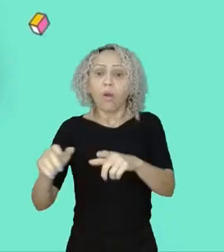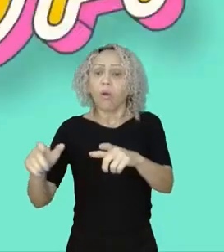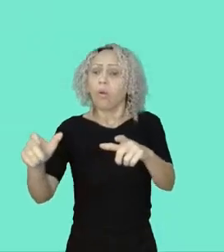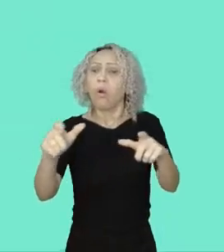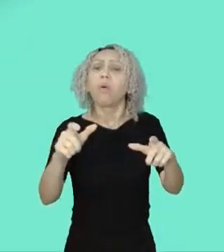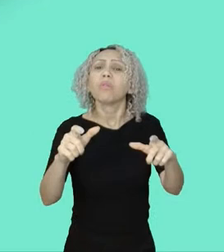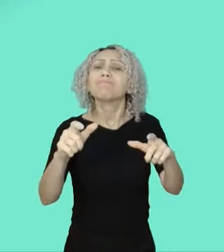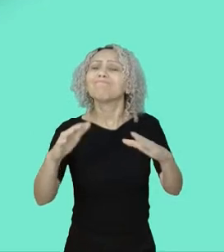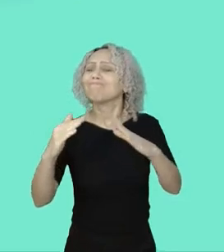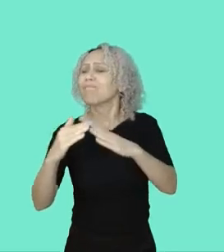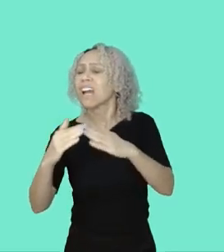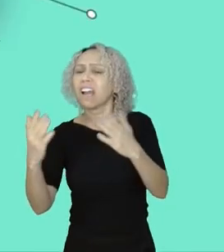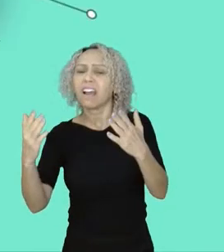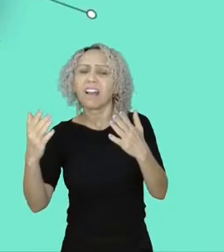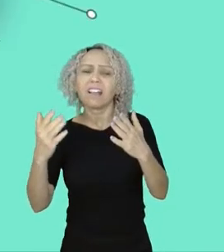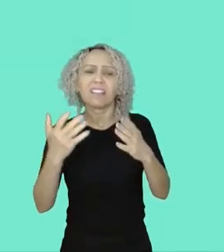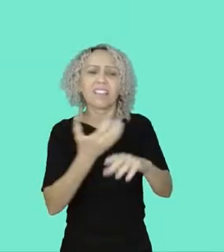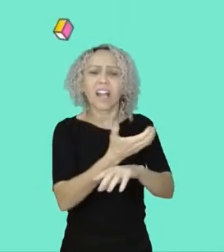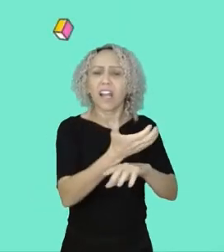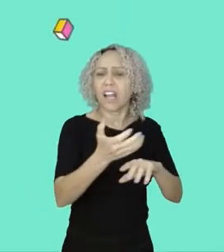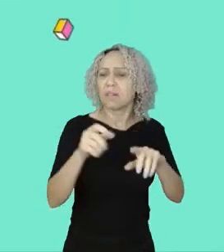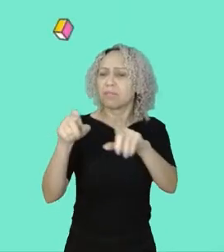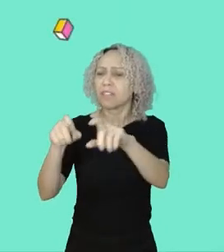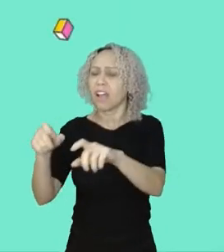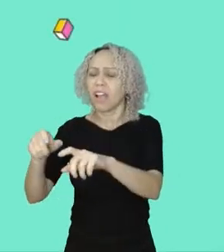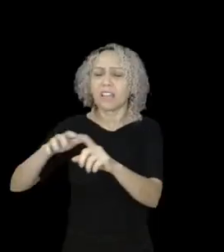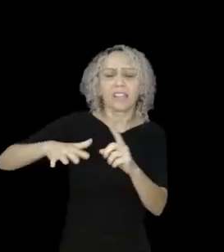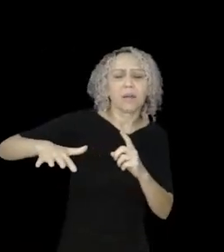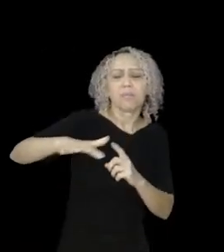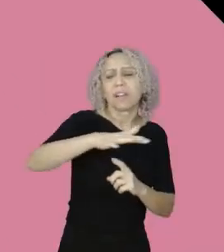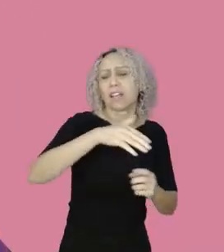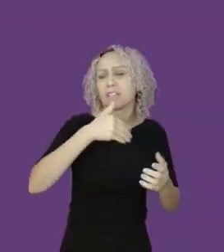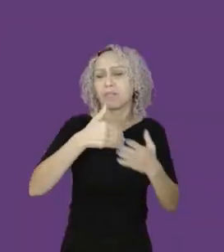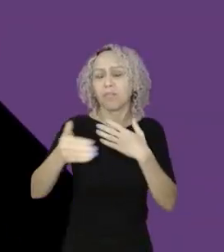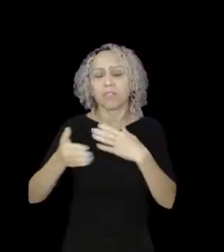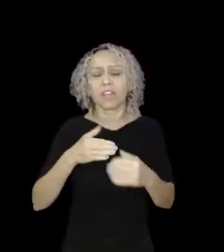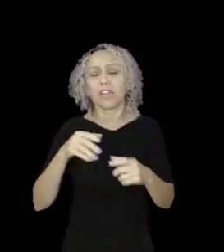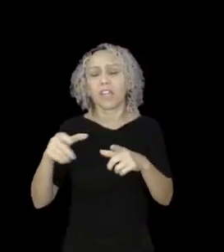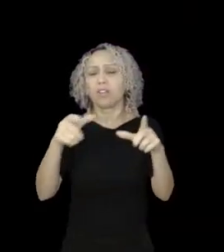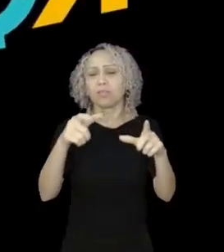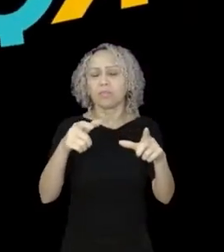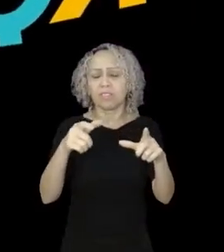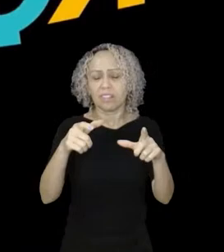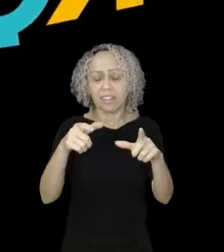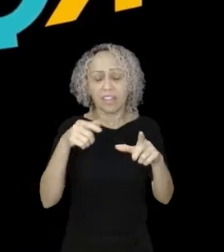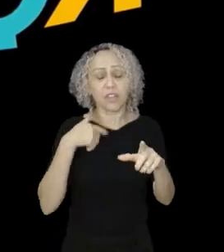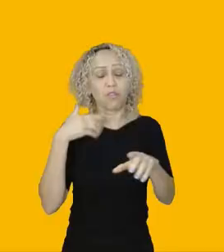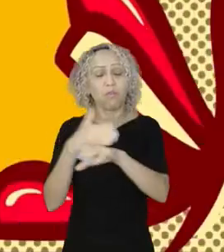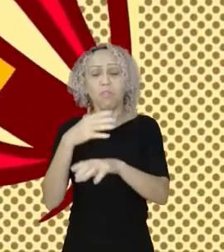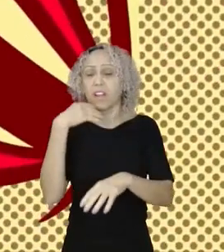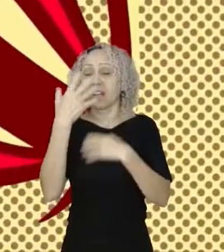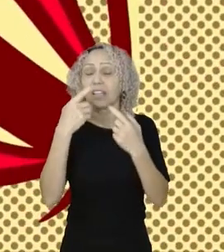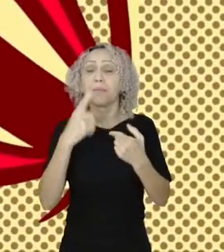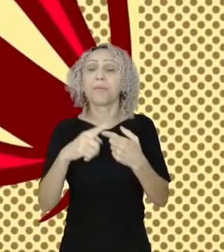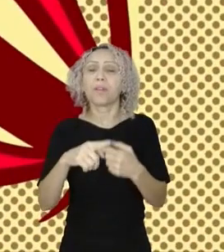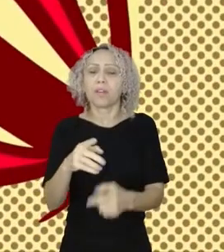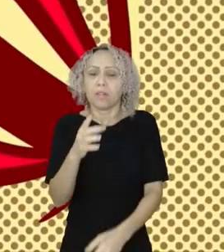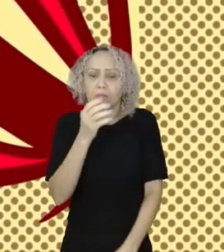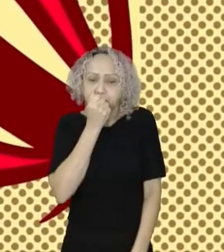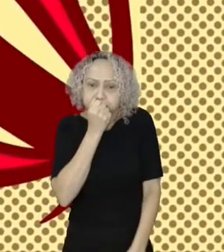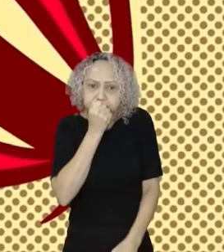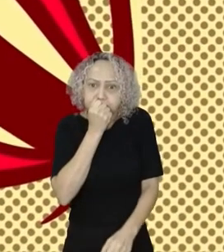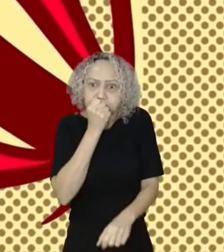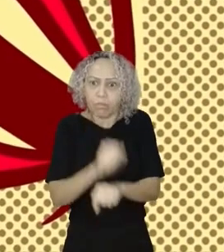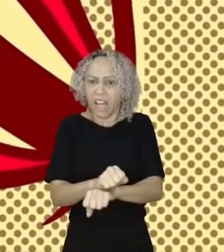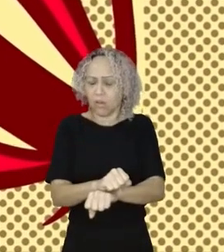Seja em casa, no campo, na rua ou na praça. Chega de mordaça,